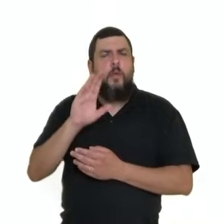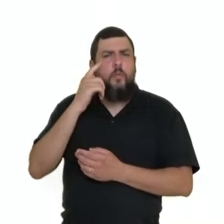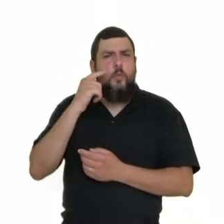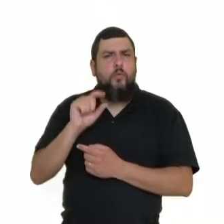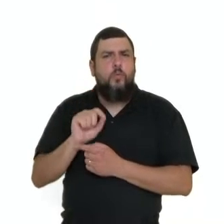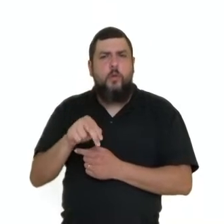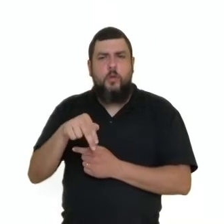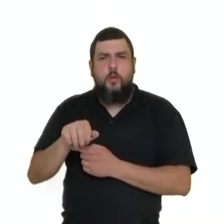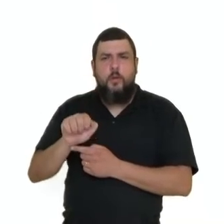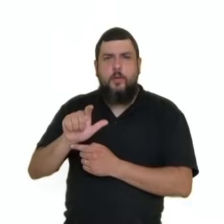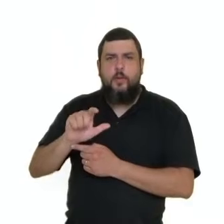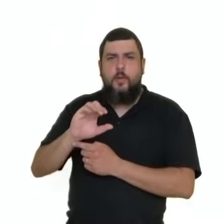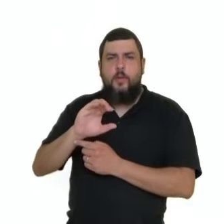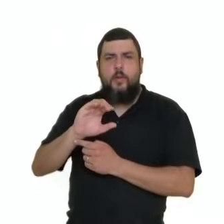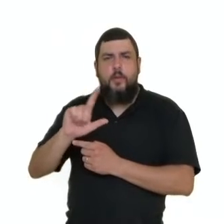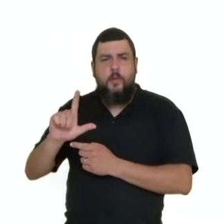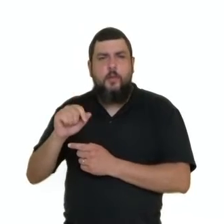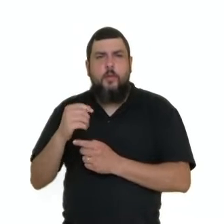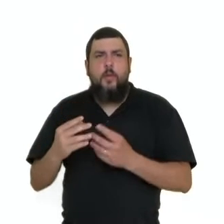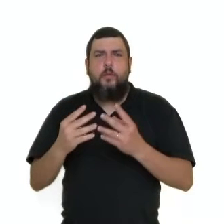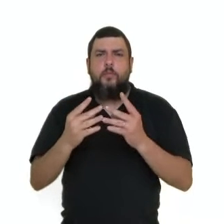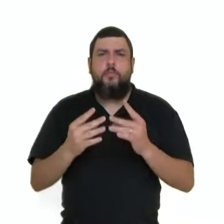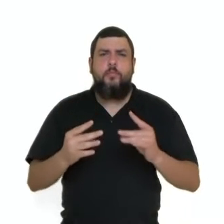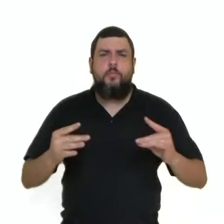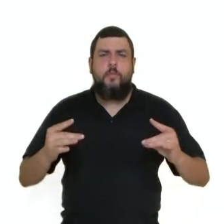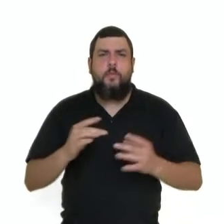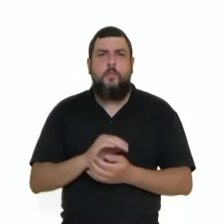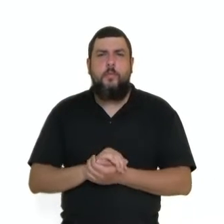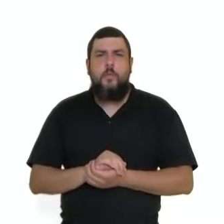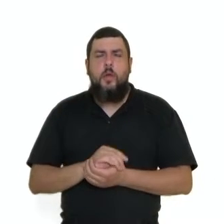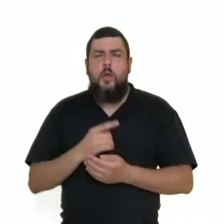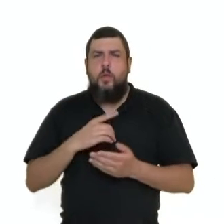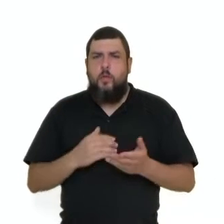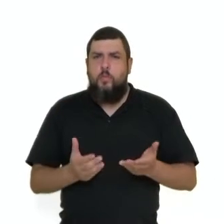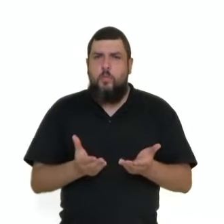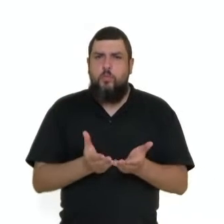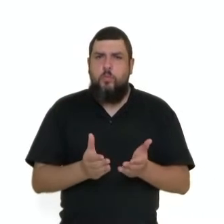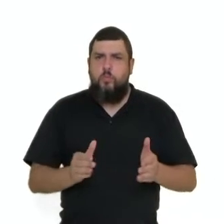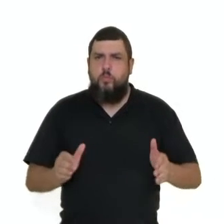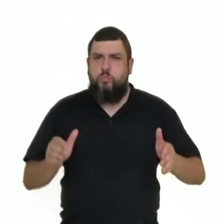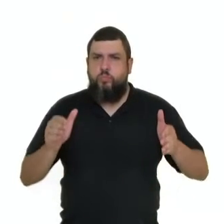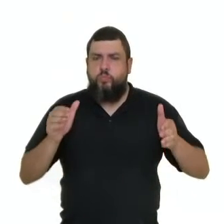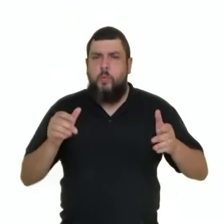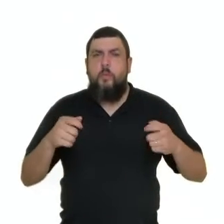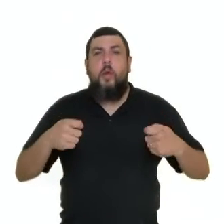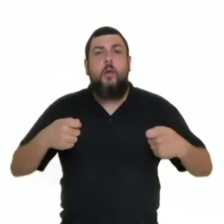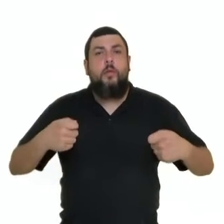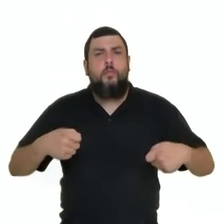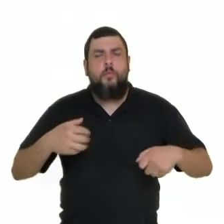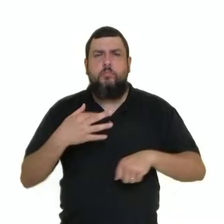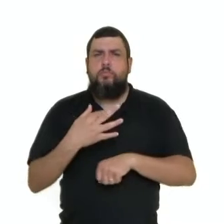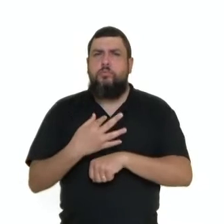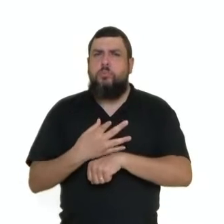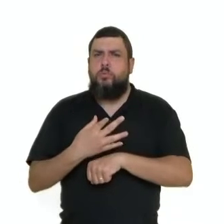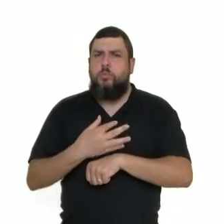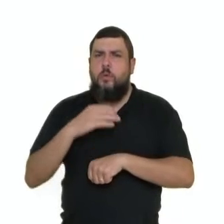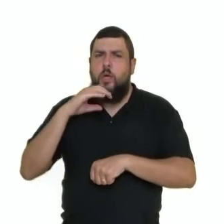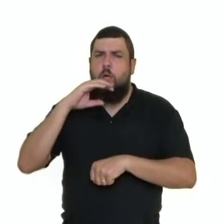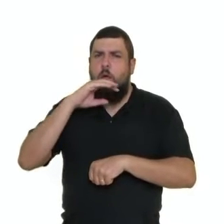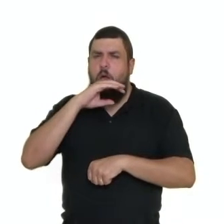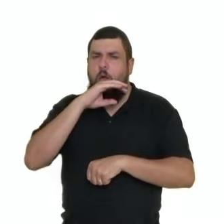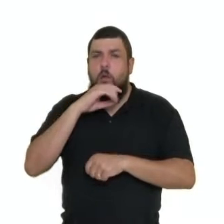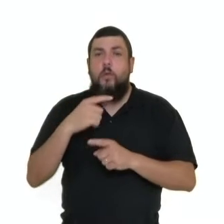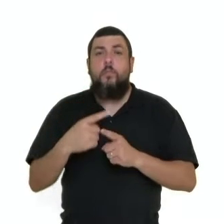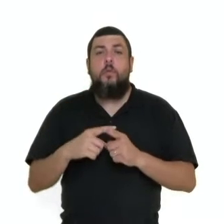de sódio, o sal de cozinha. Então, nesse caso, a gente tem a nossa cuba eletrolítica, que tem que ser resistente ao calor, porque para esse sal